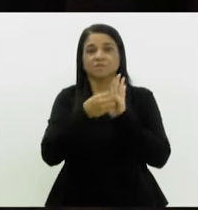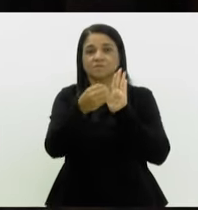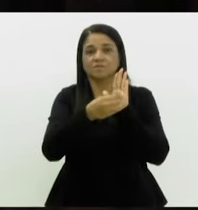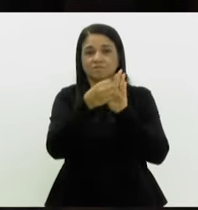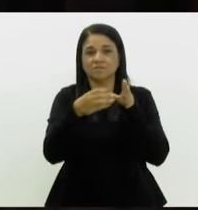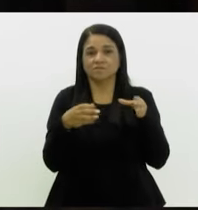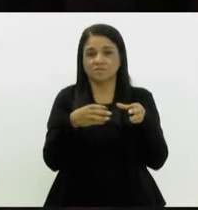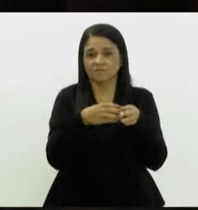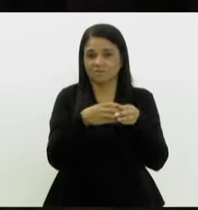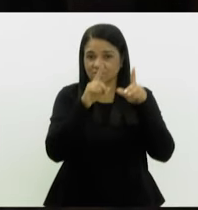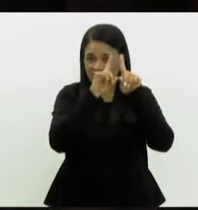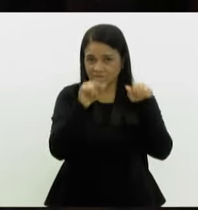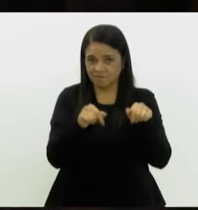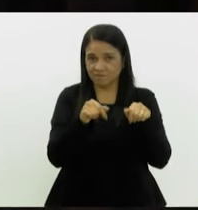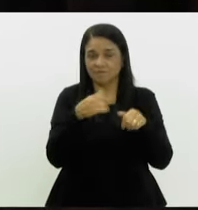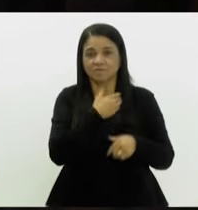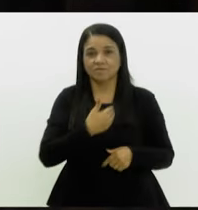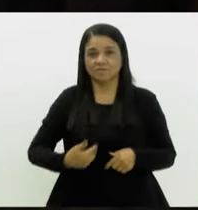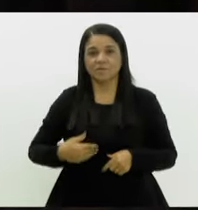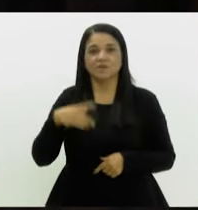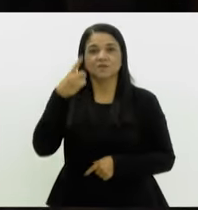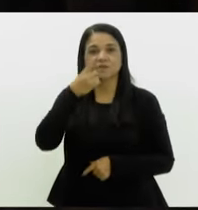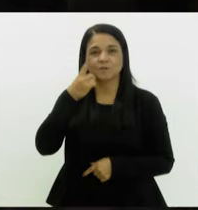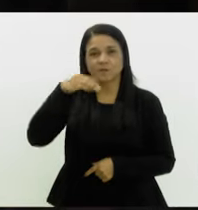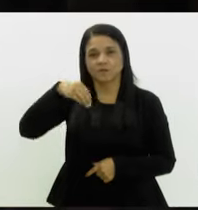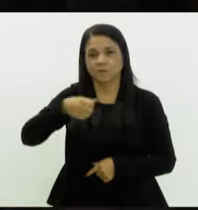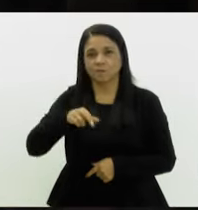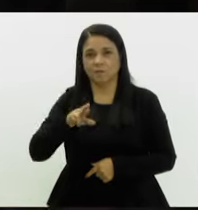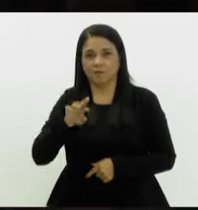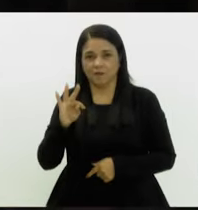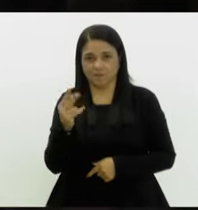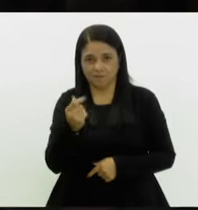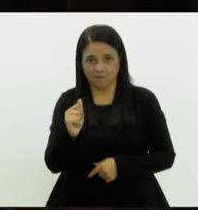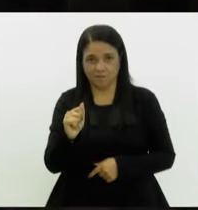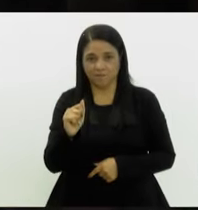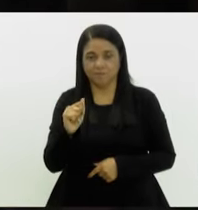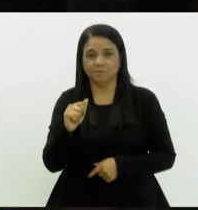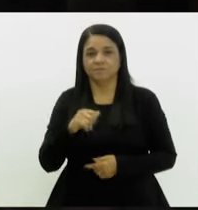Comissão de Servidores Públicos, deputada Marta Rocha.